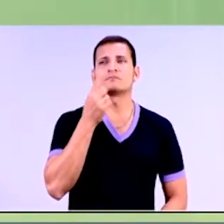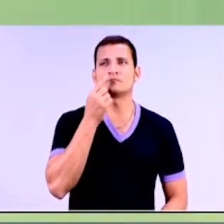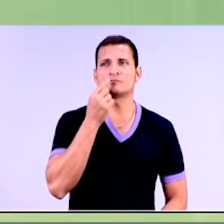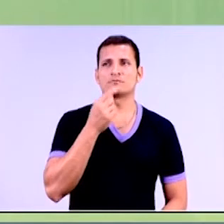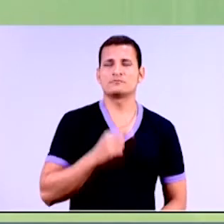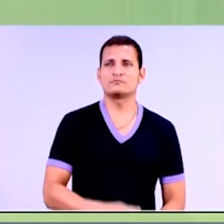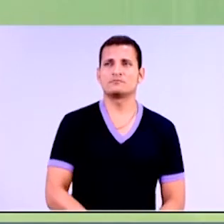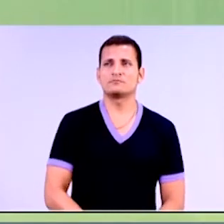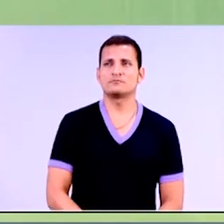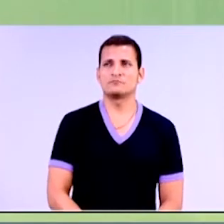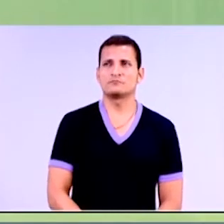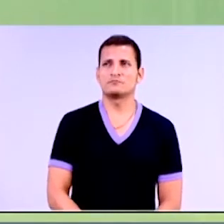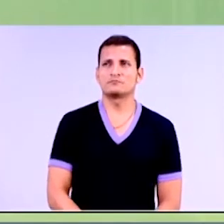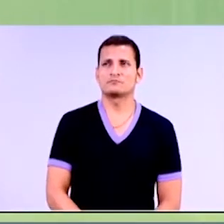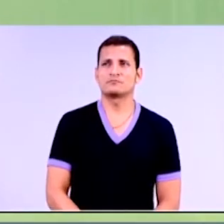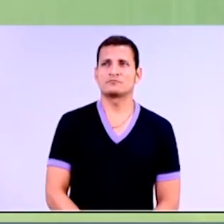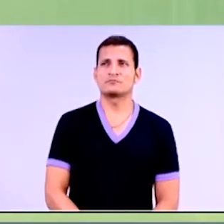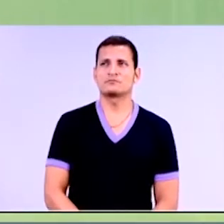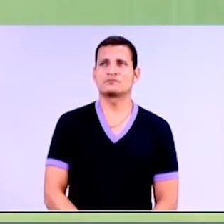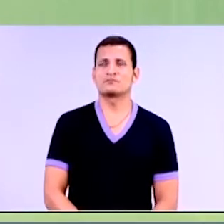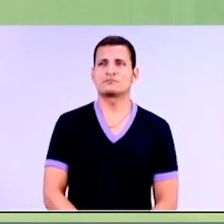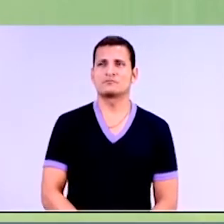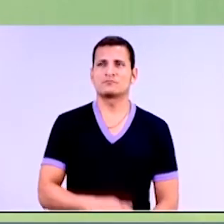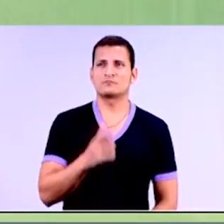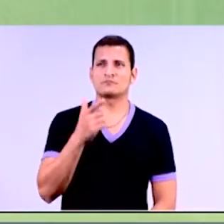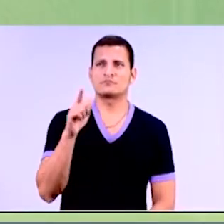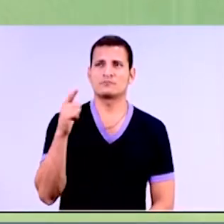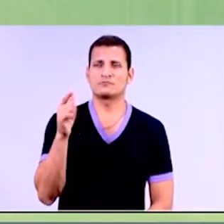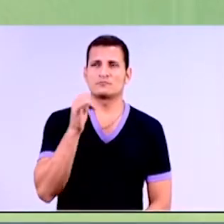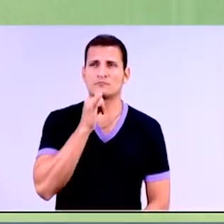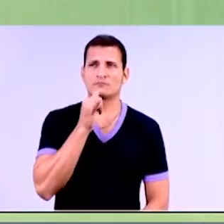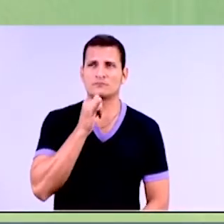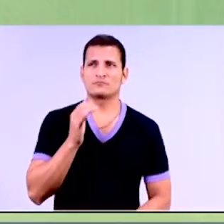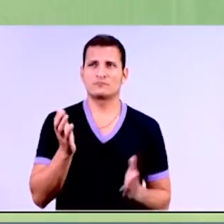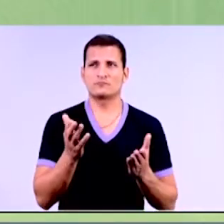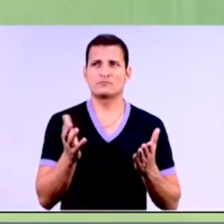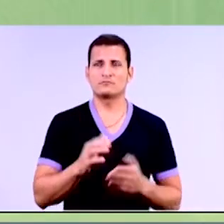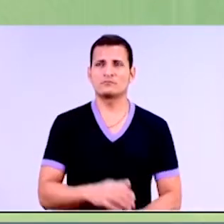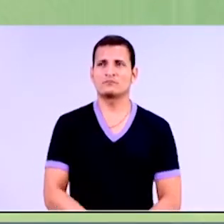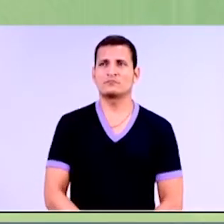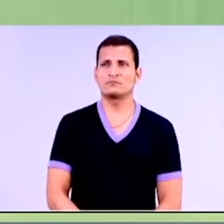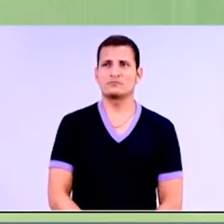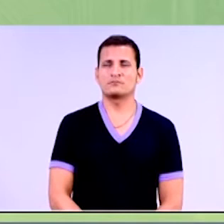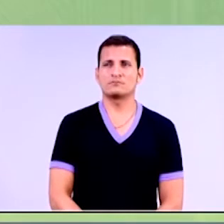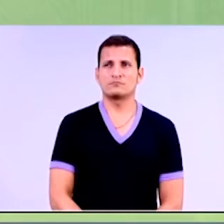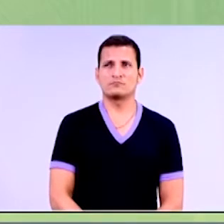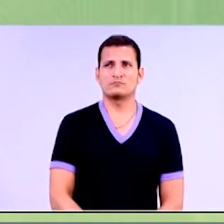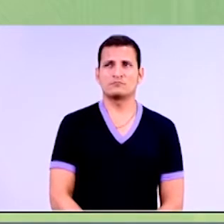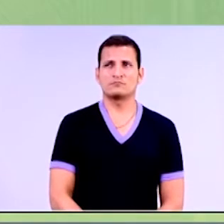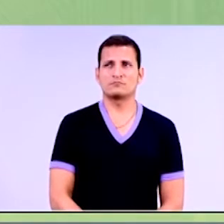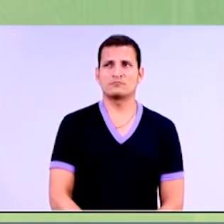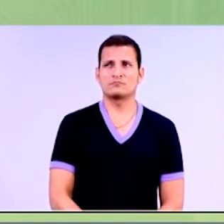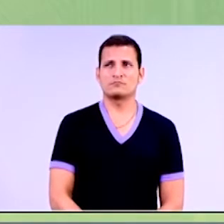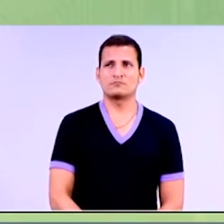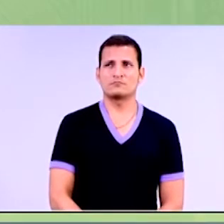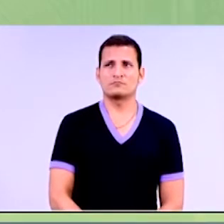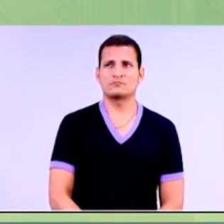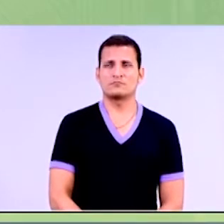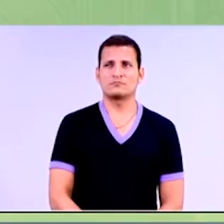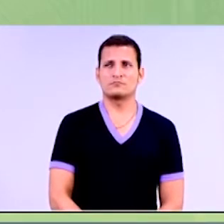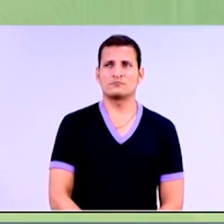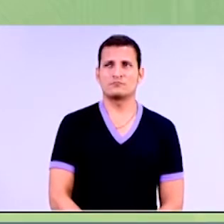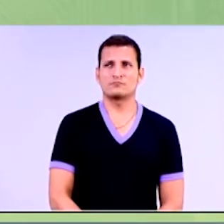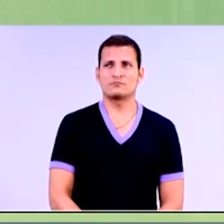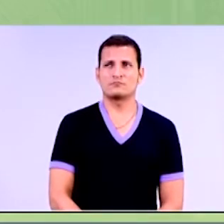verbo to be aí sendo empregado. Outras perguntas agora. Am I tall? Fazendo a pergunta para mim mesma. Am I